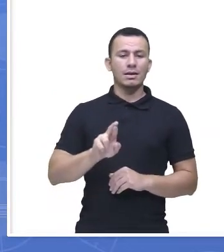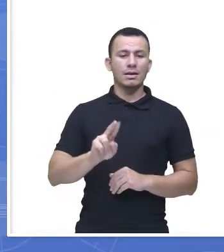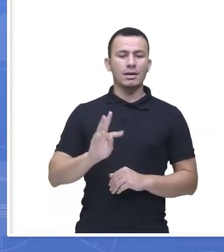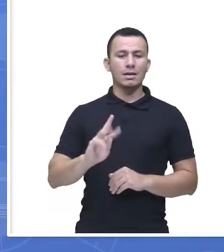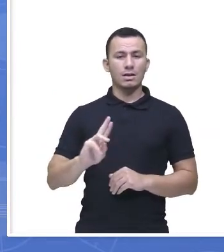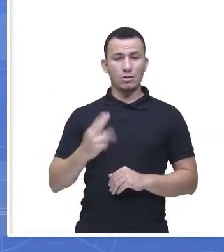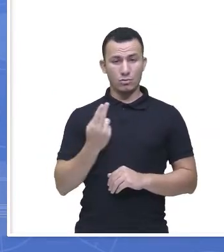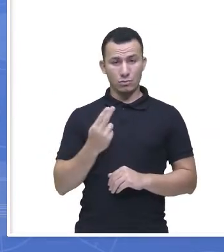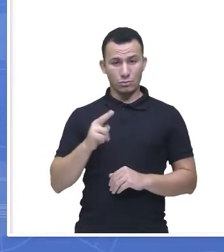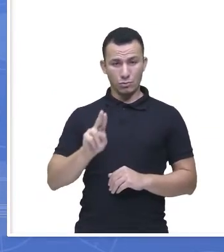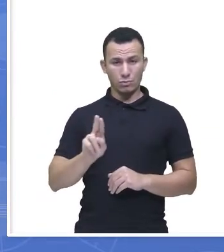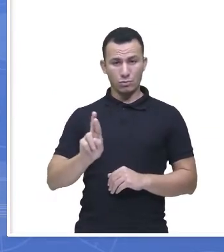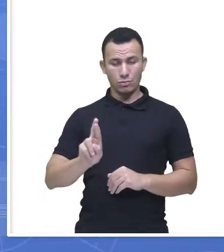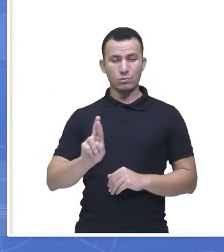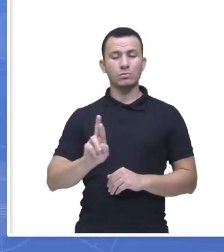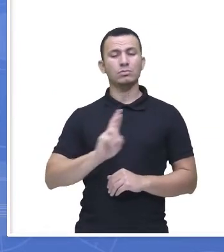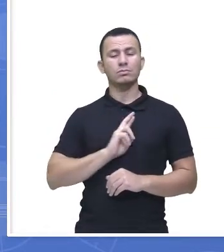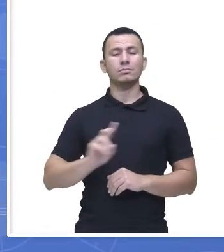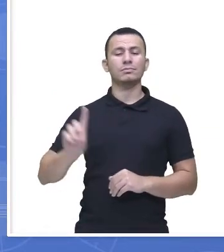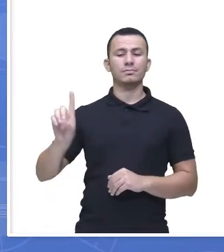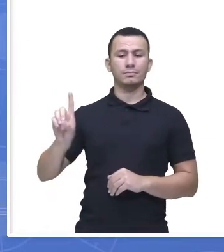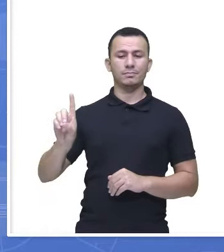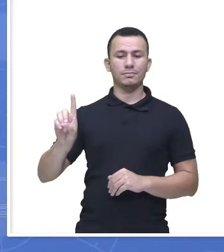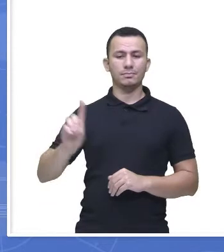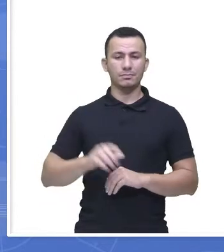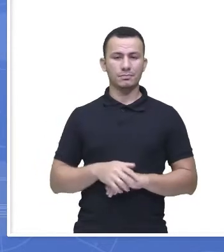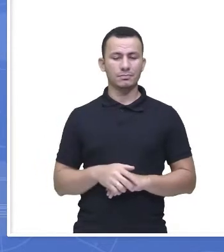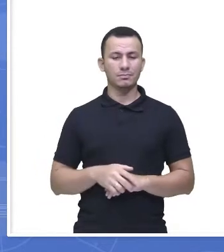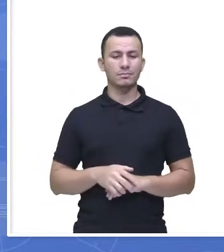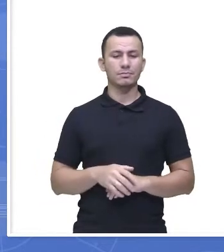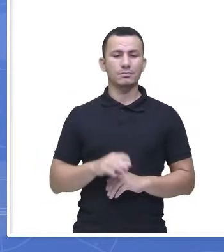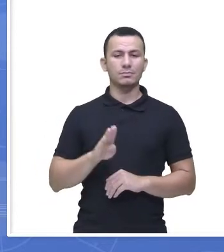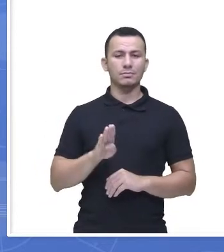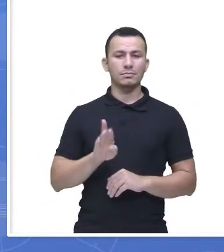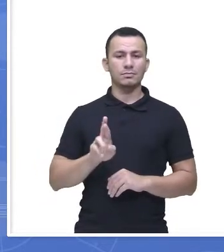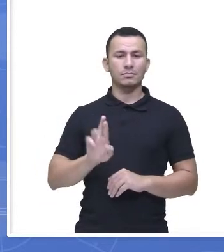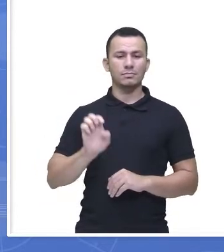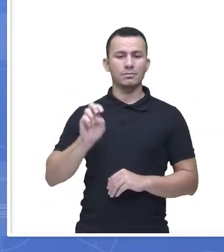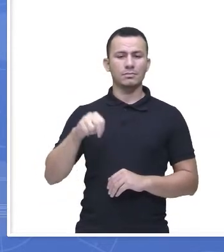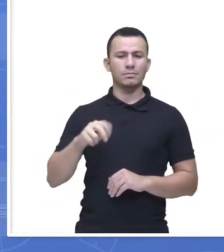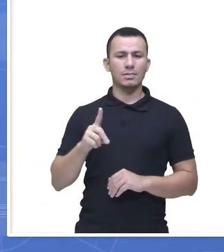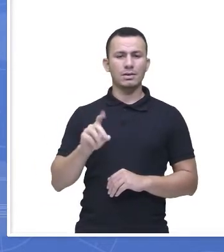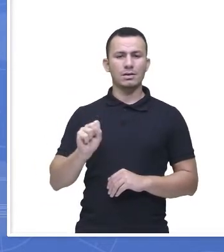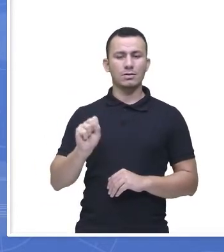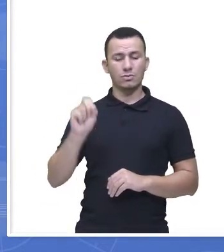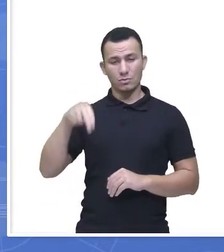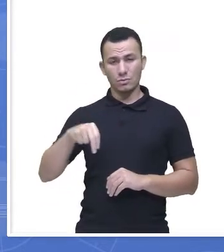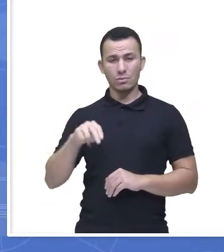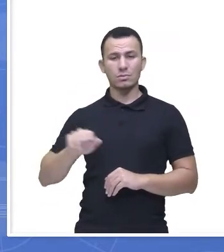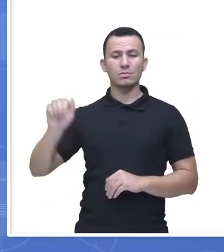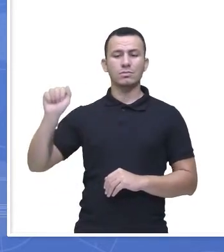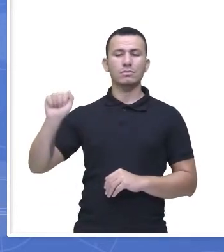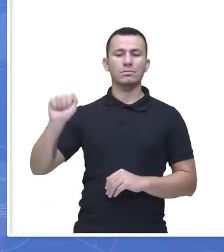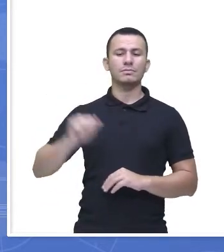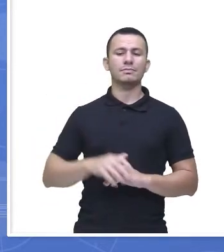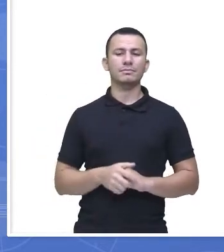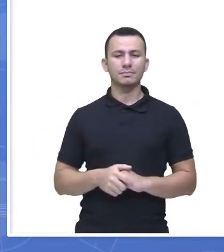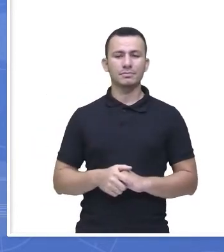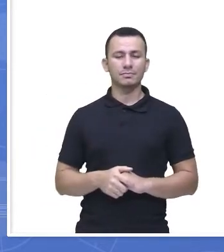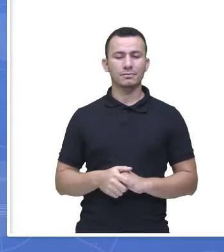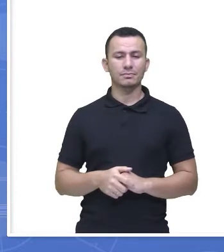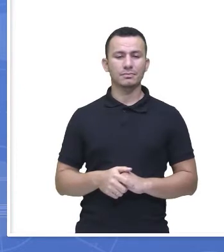interação com a natureza e da sua história, e confere-lhes um sentido de identidade e de continuidade,